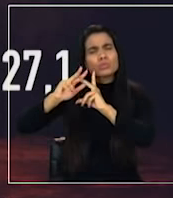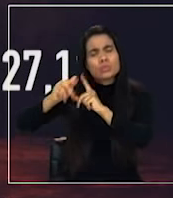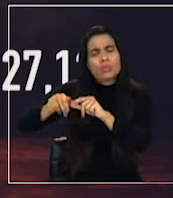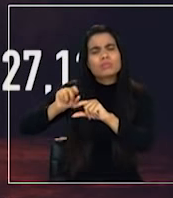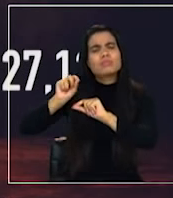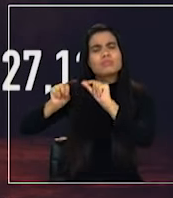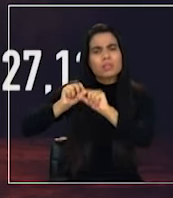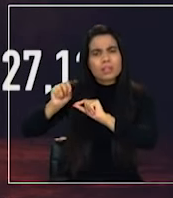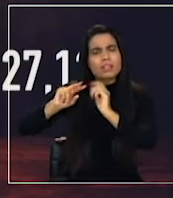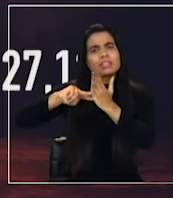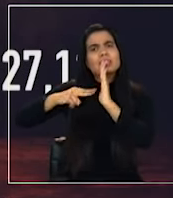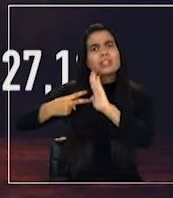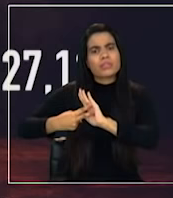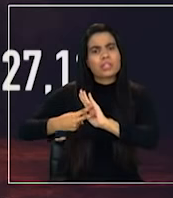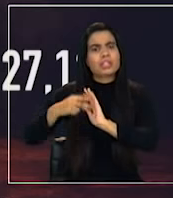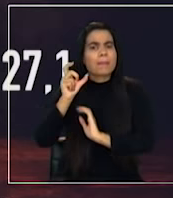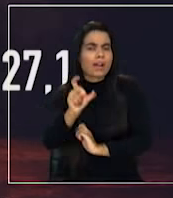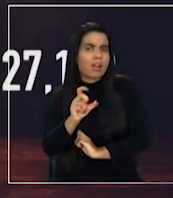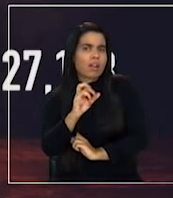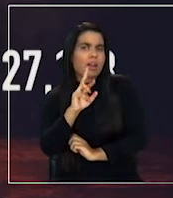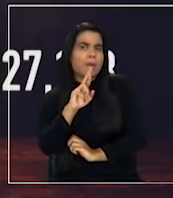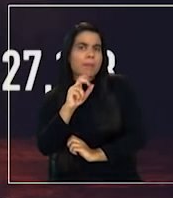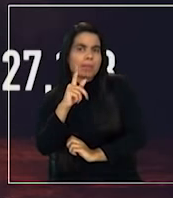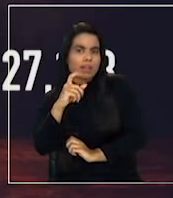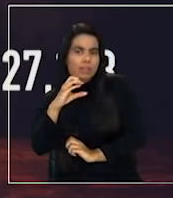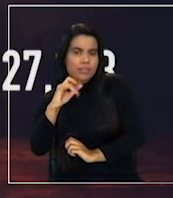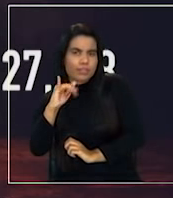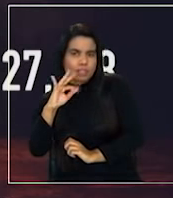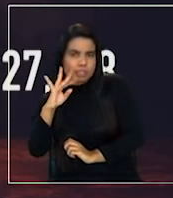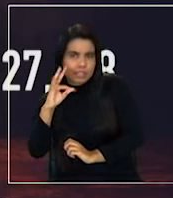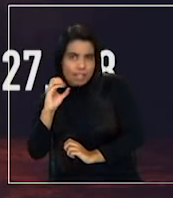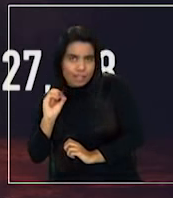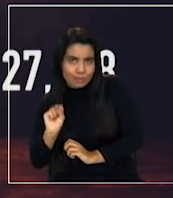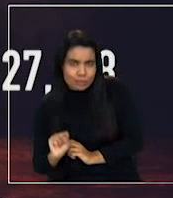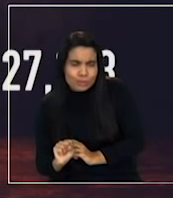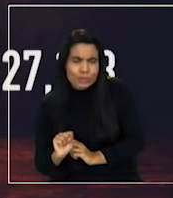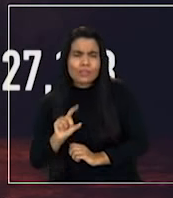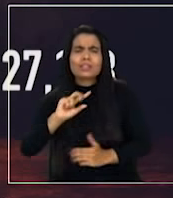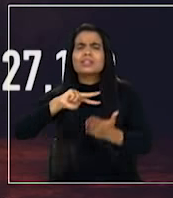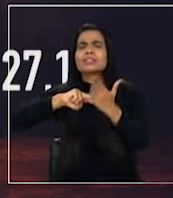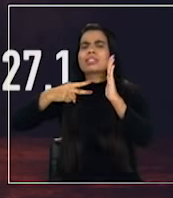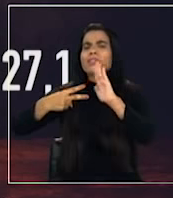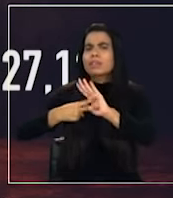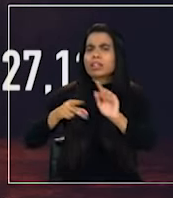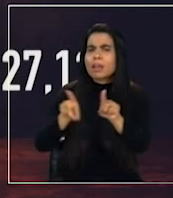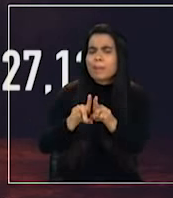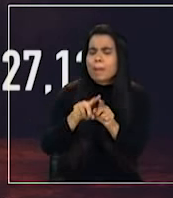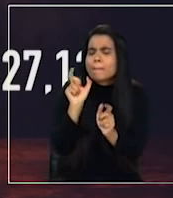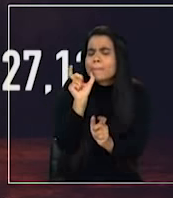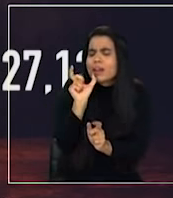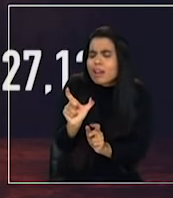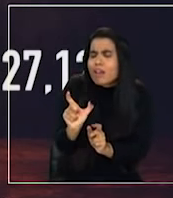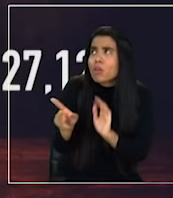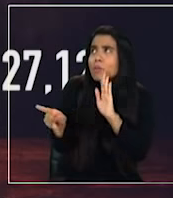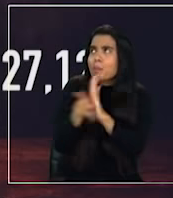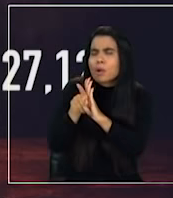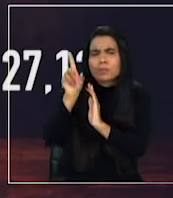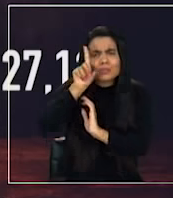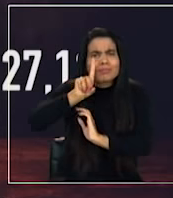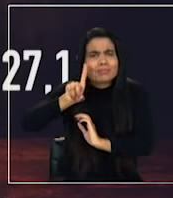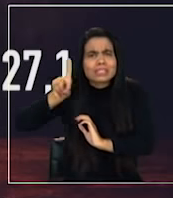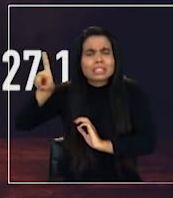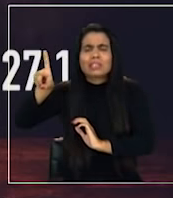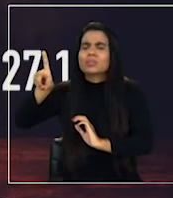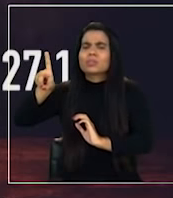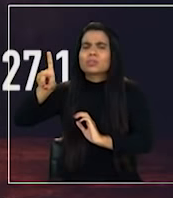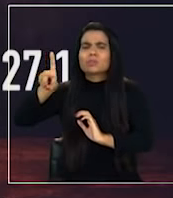os teus preceitos. Preceitos é uma outra palavra que significa a palavra de Deus. Estimo todos